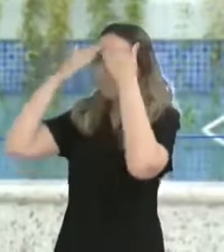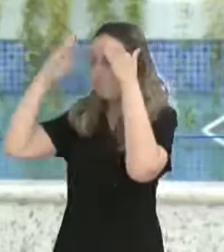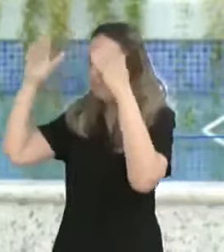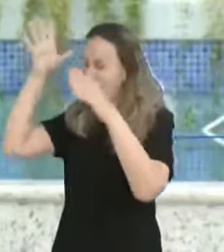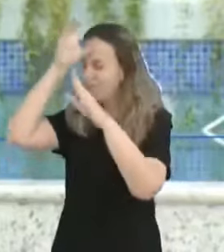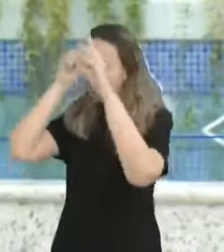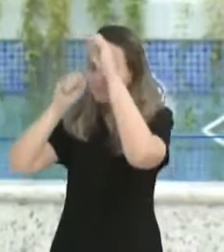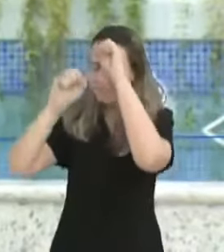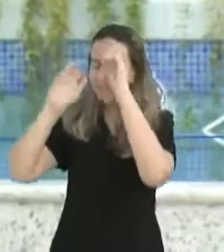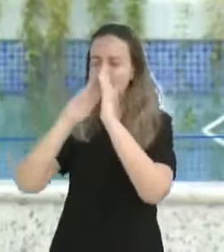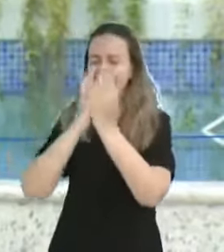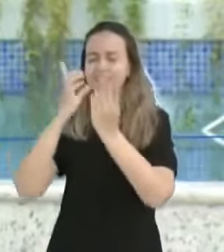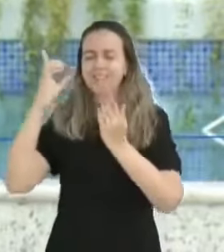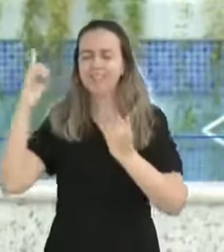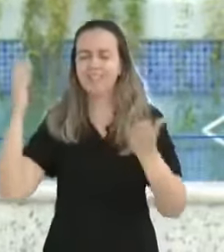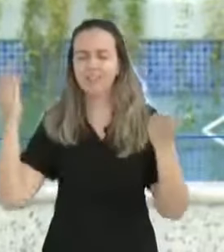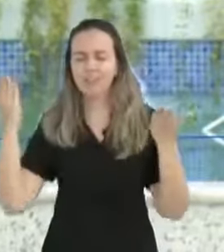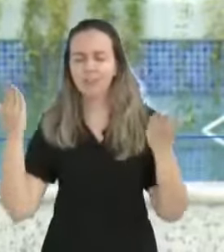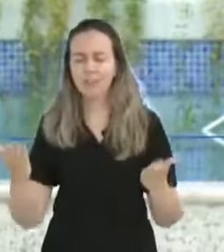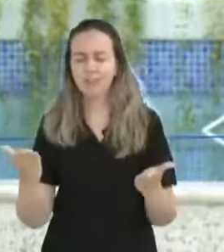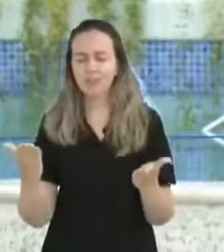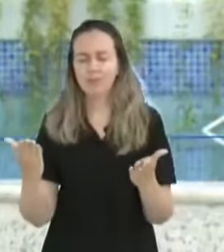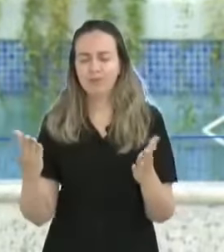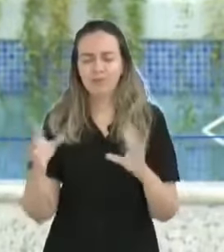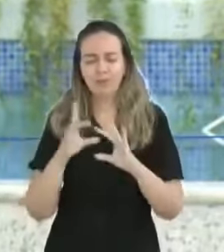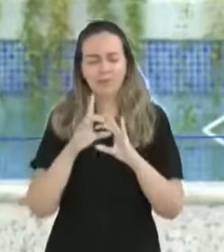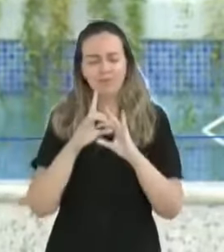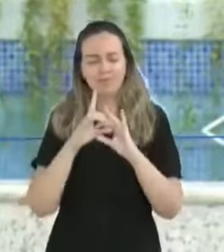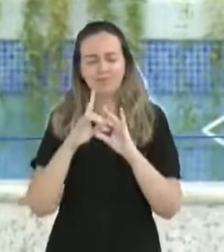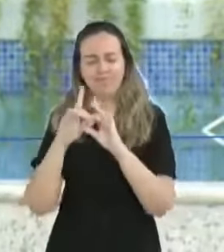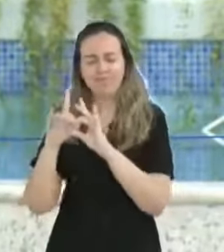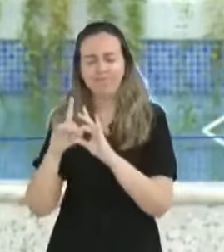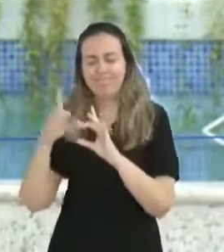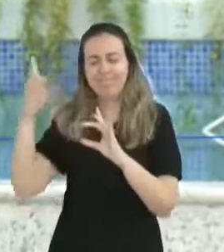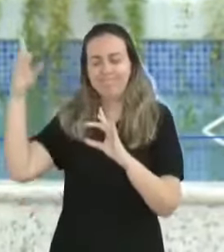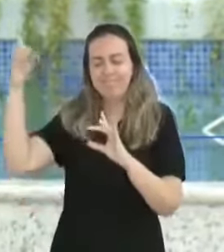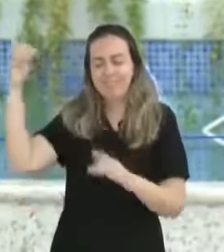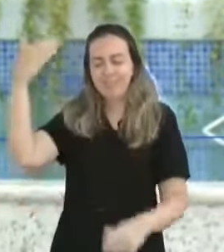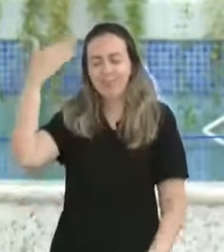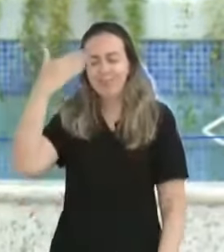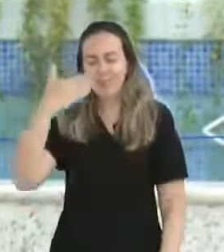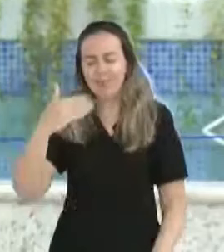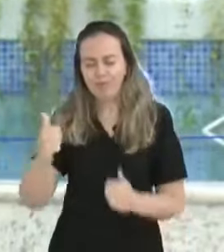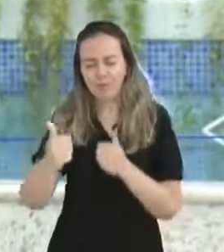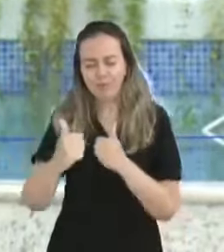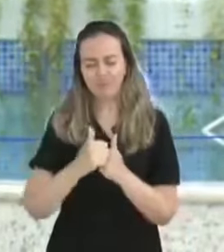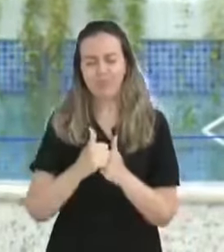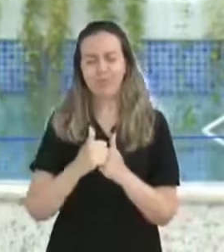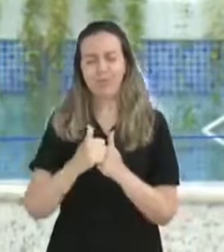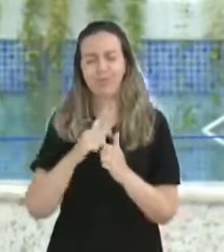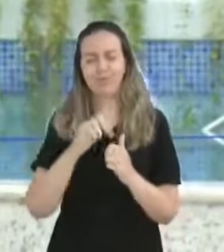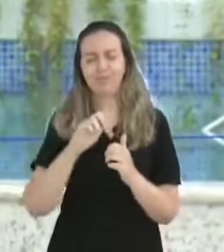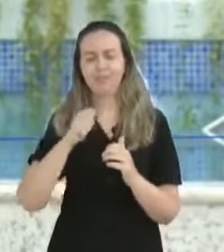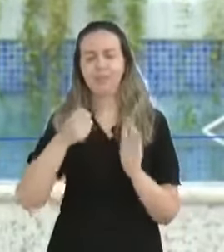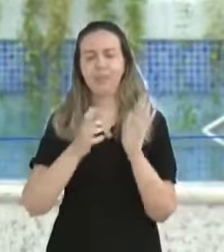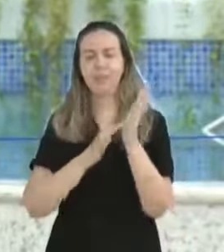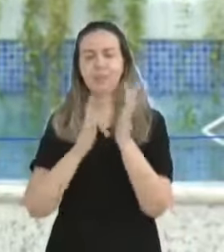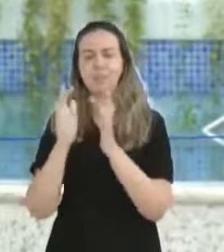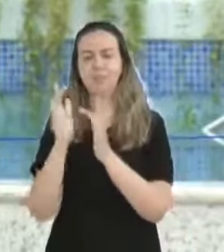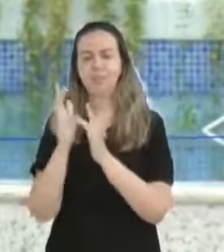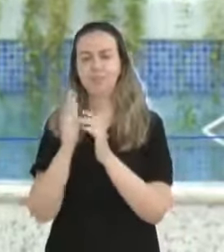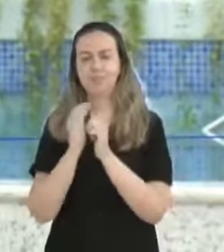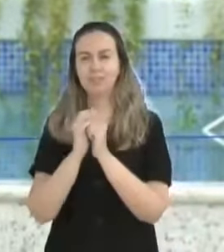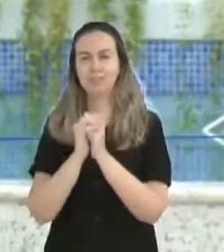palavra. Domina completamente este ambiente com a tua presença, em nome de Jesus,